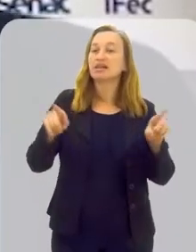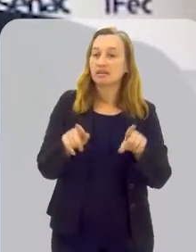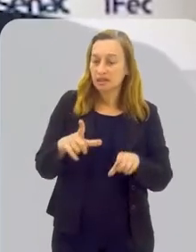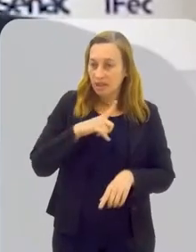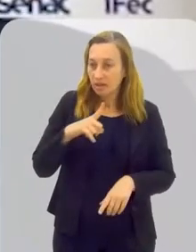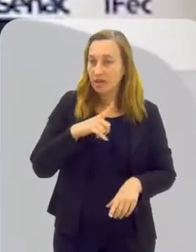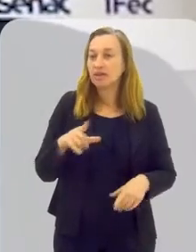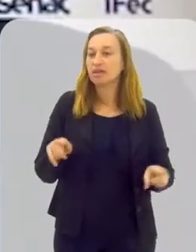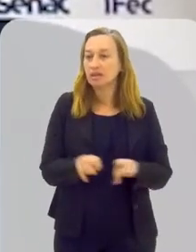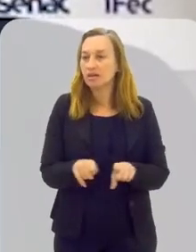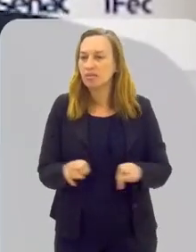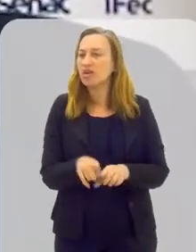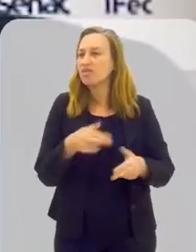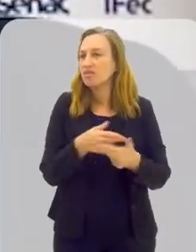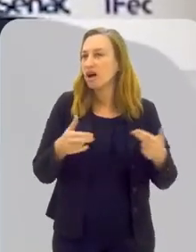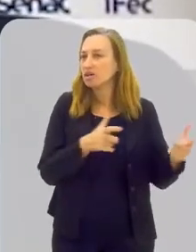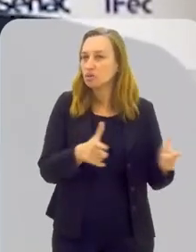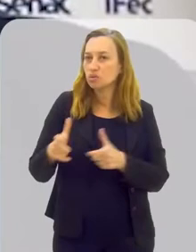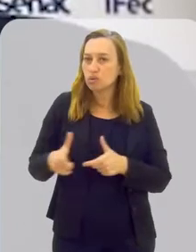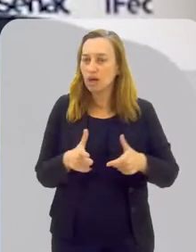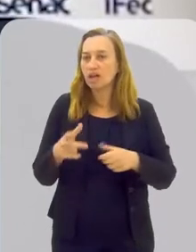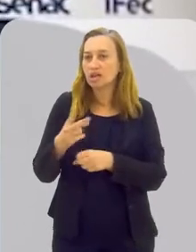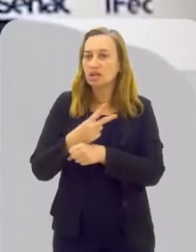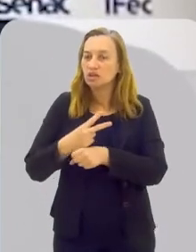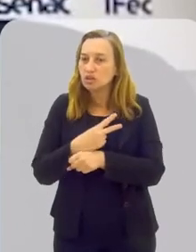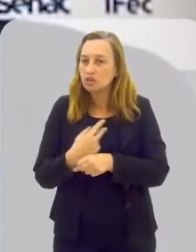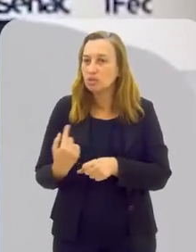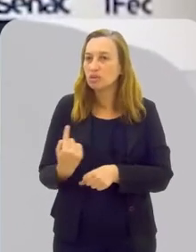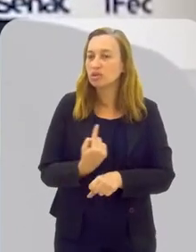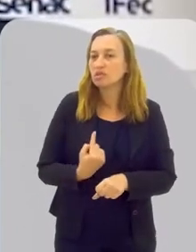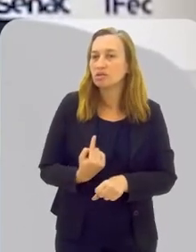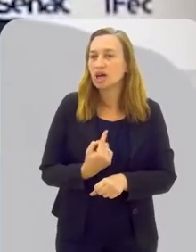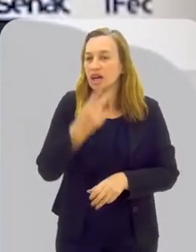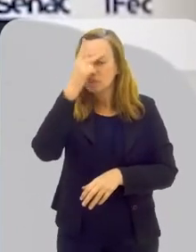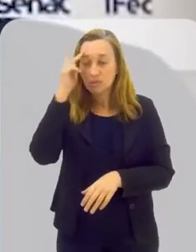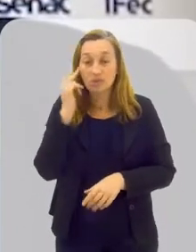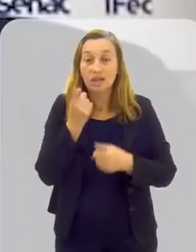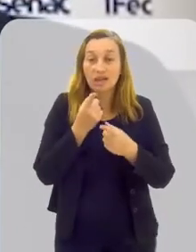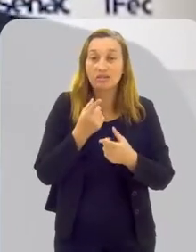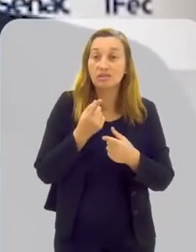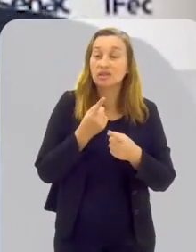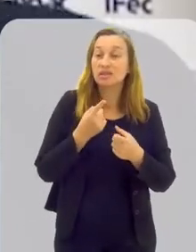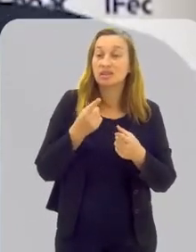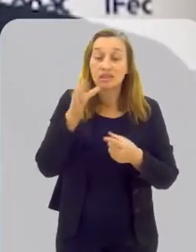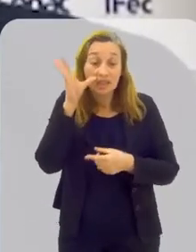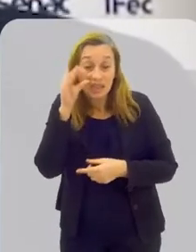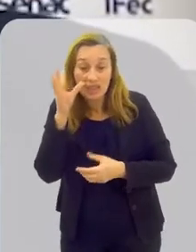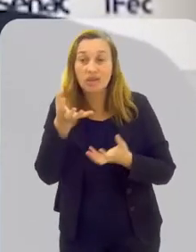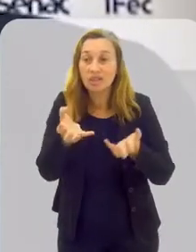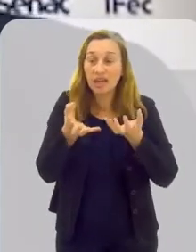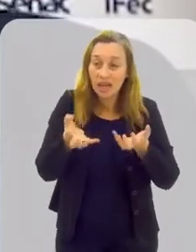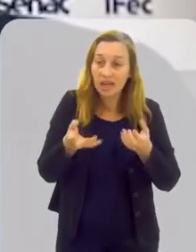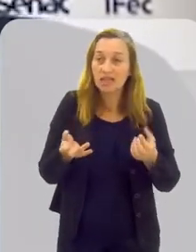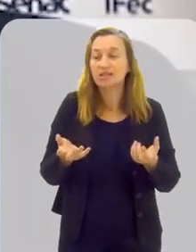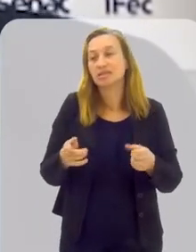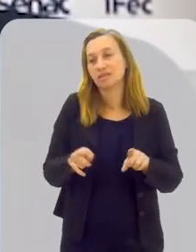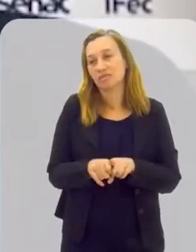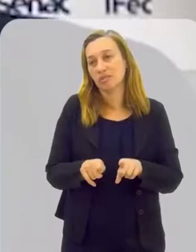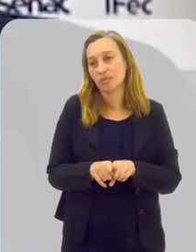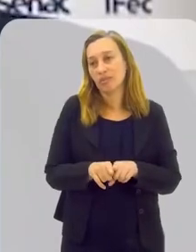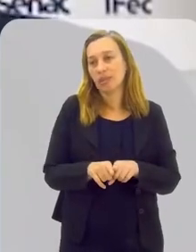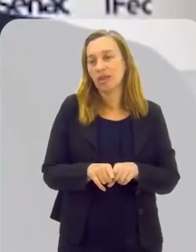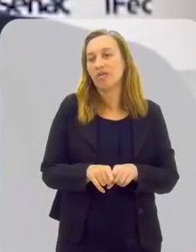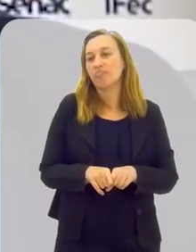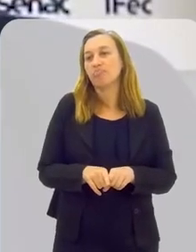você vai ter também não tem outros muitos locais já estão nos procurando as pessoas ficaram super entusiasmada que as pessoas